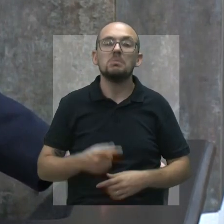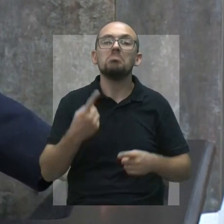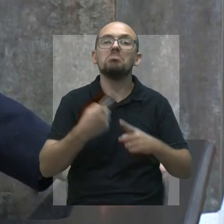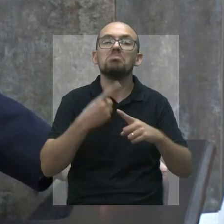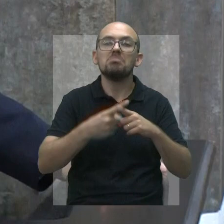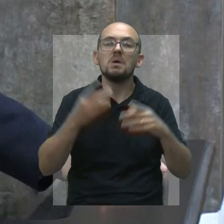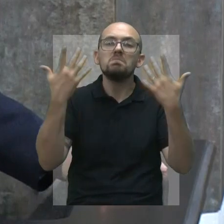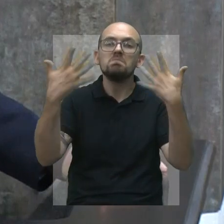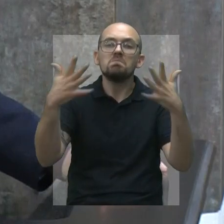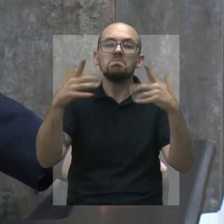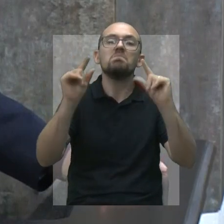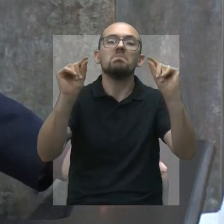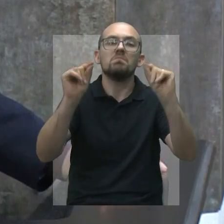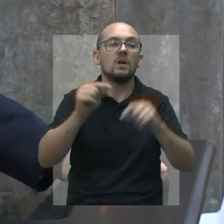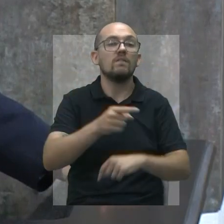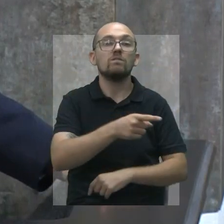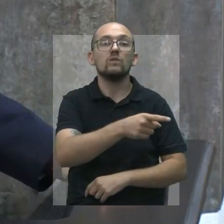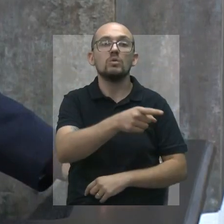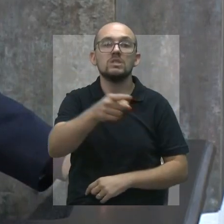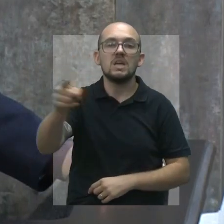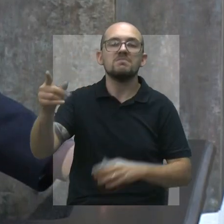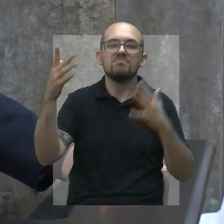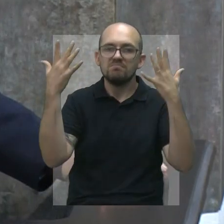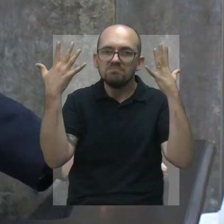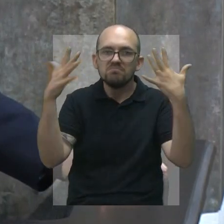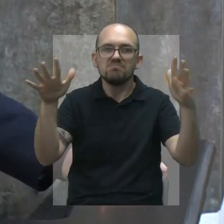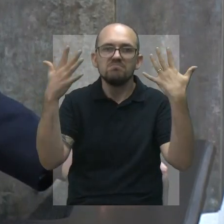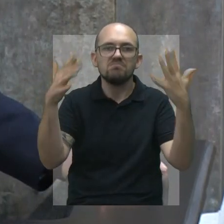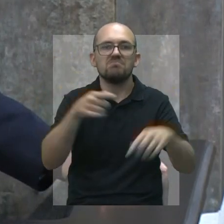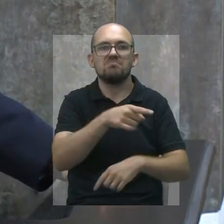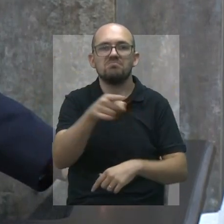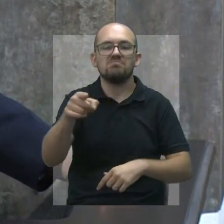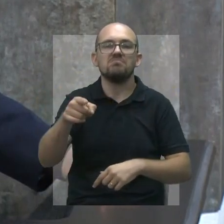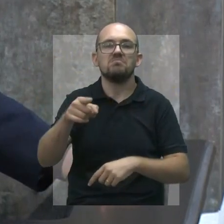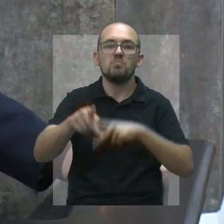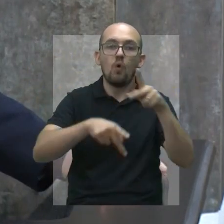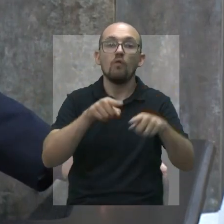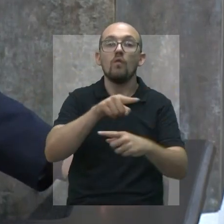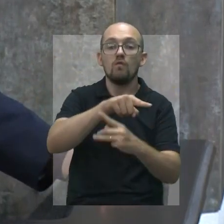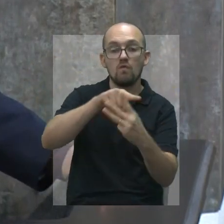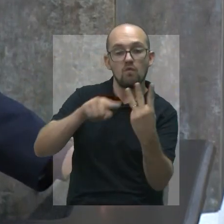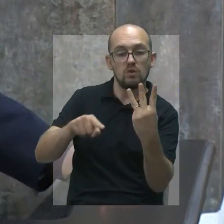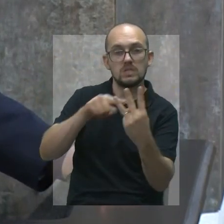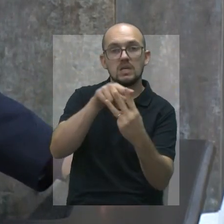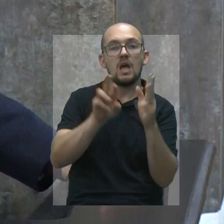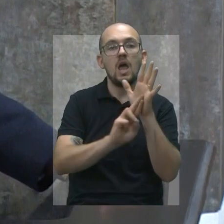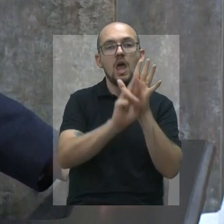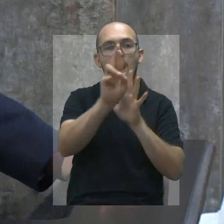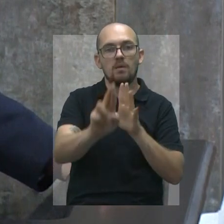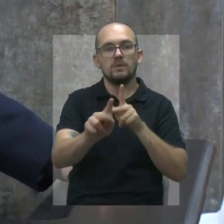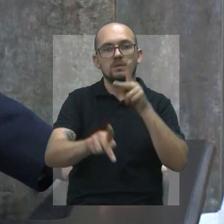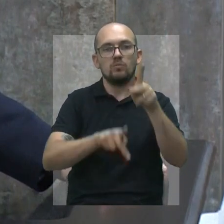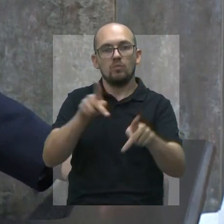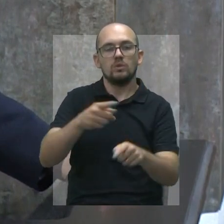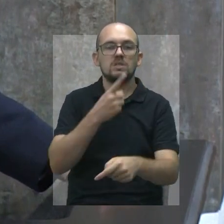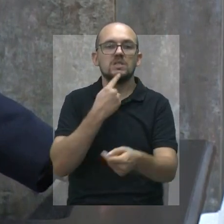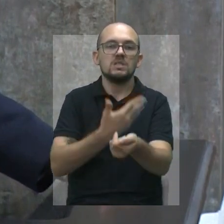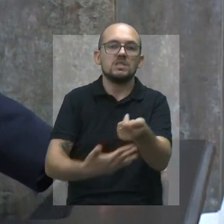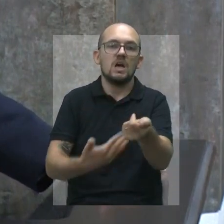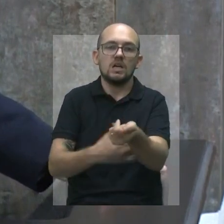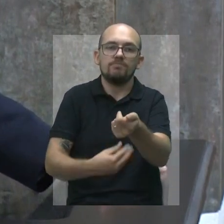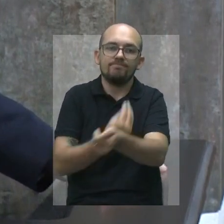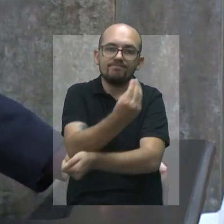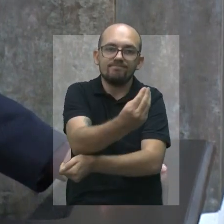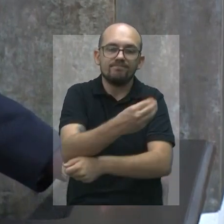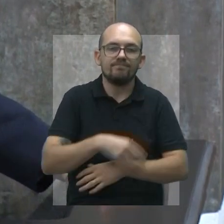mérito? São de vocês, população de Jaú, e de vocês que representam essa população de doadores de sangue. O índice